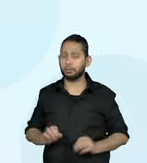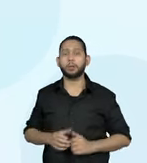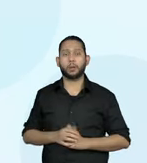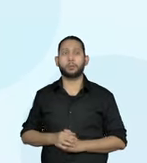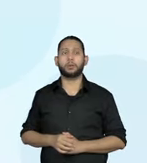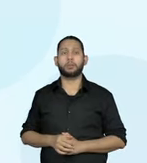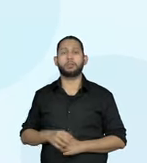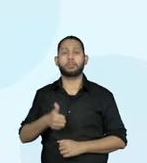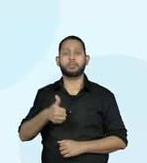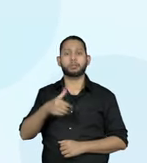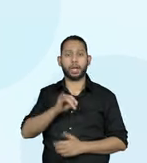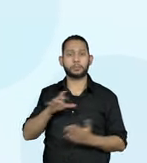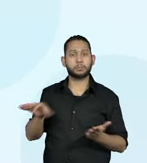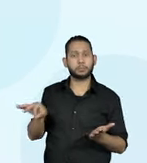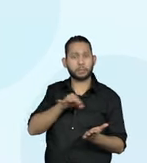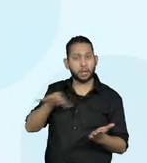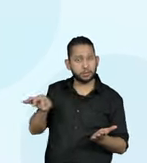quadrinhos.